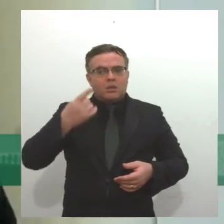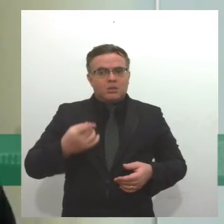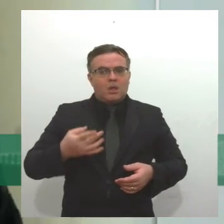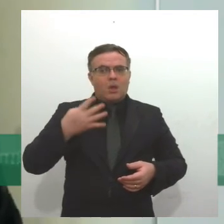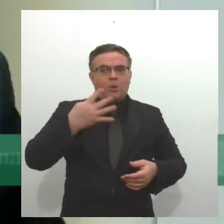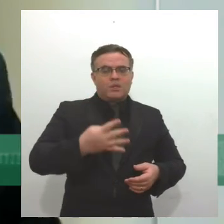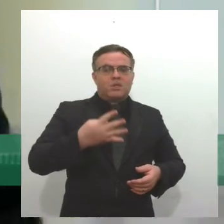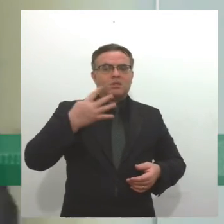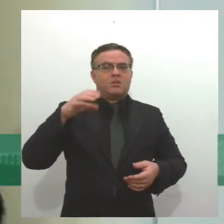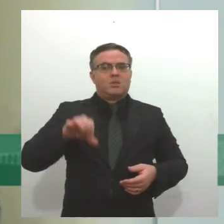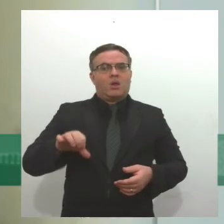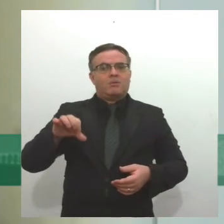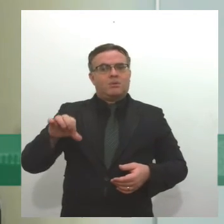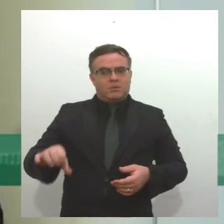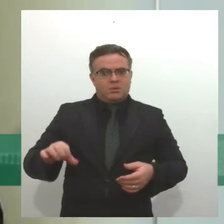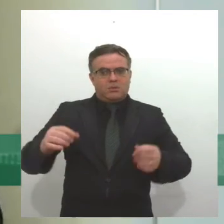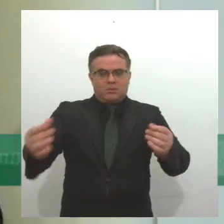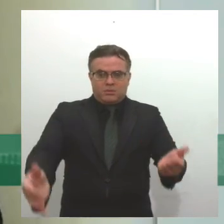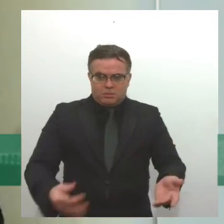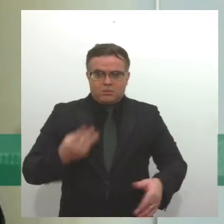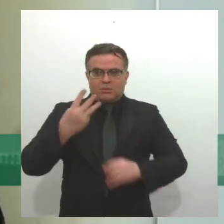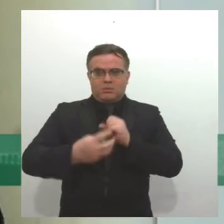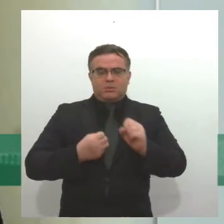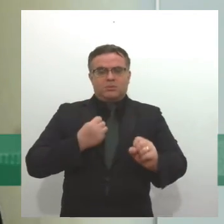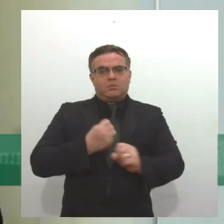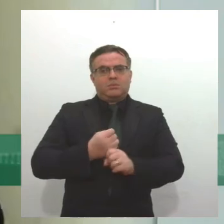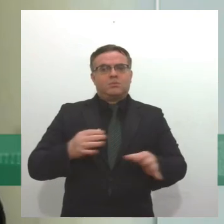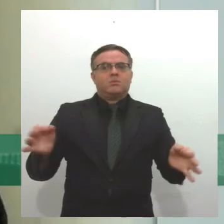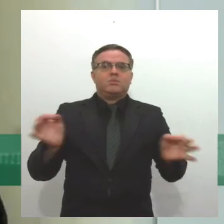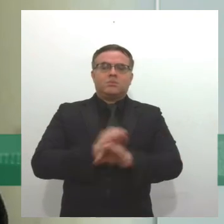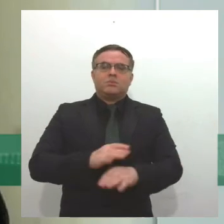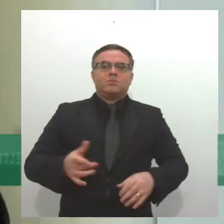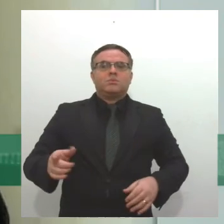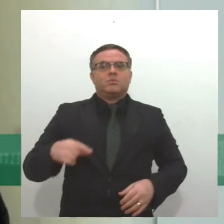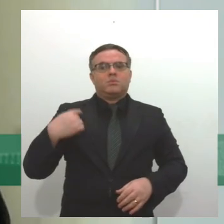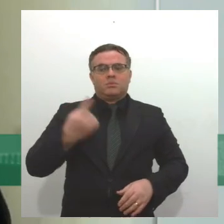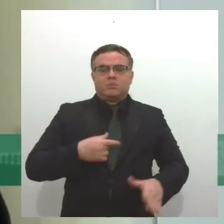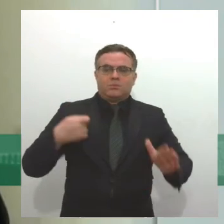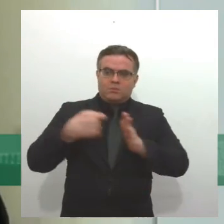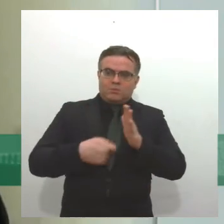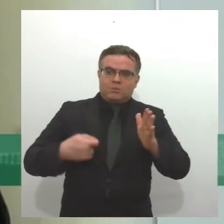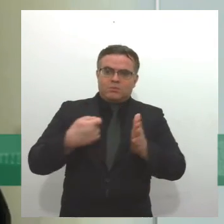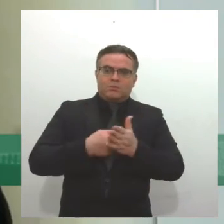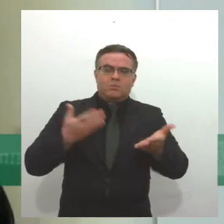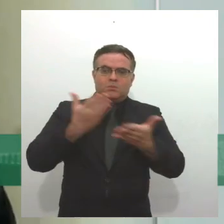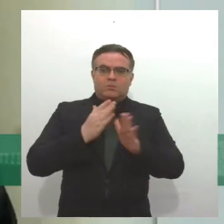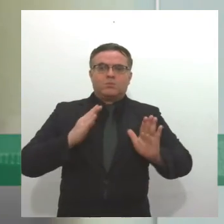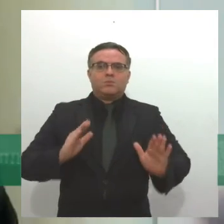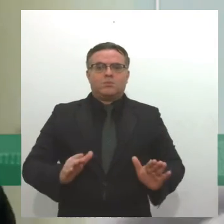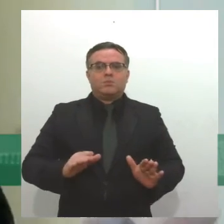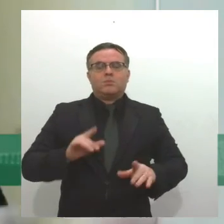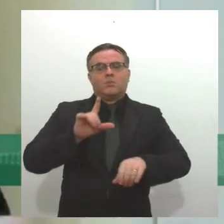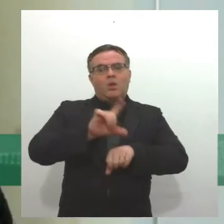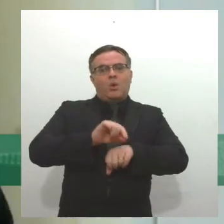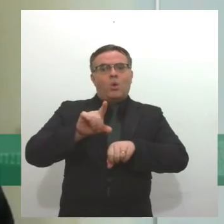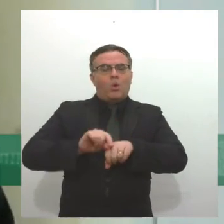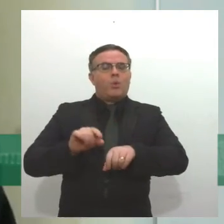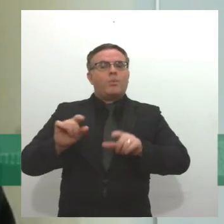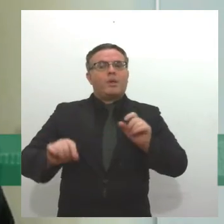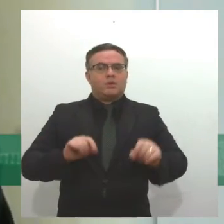499. Depois de 3 anos, nós conseguimos acabar. Exatamente com esse argumento. Me diga quem é